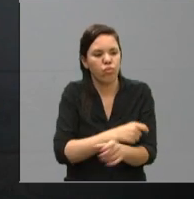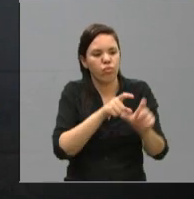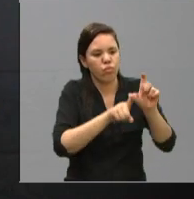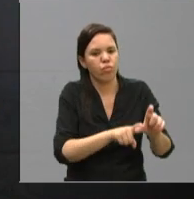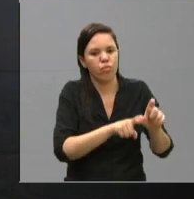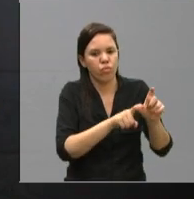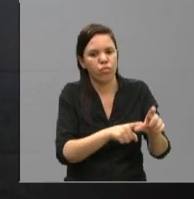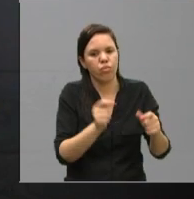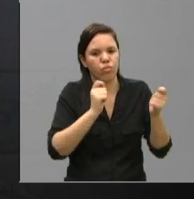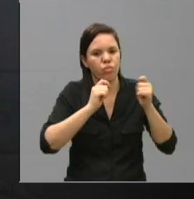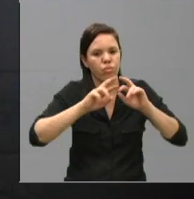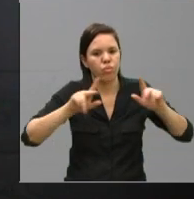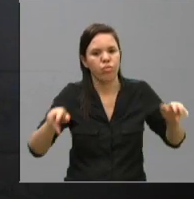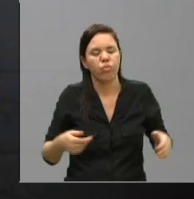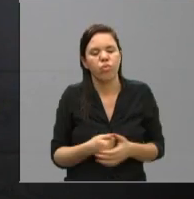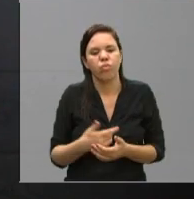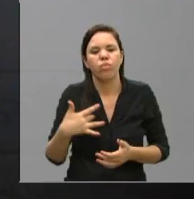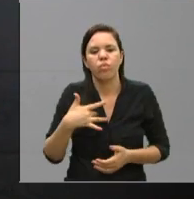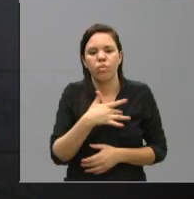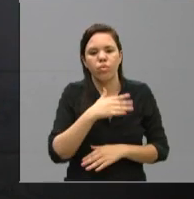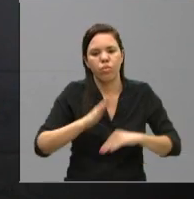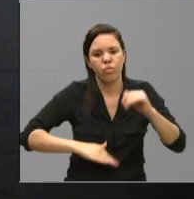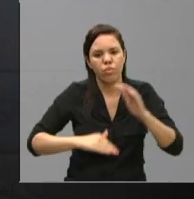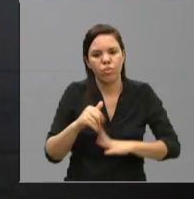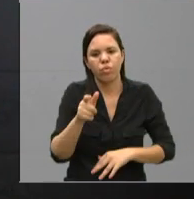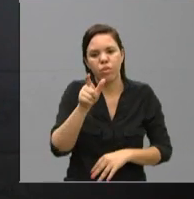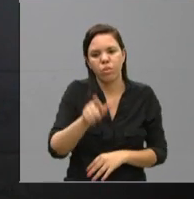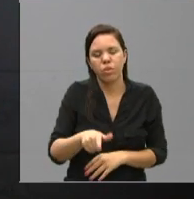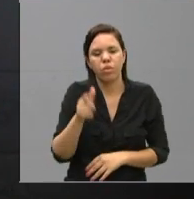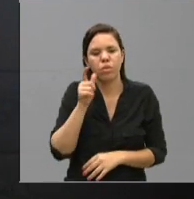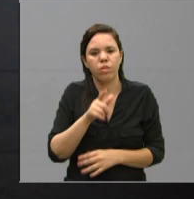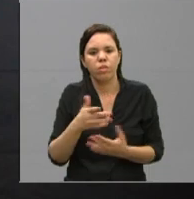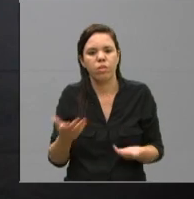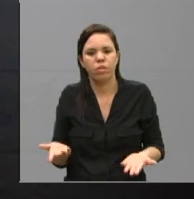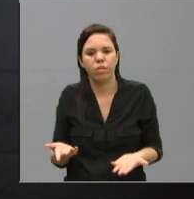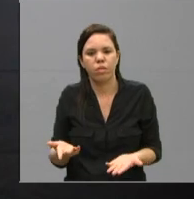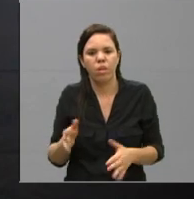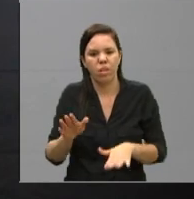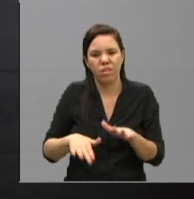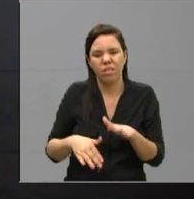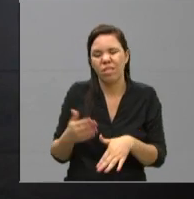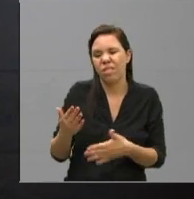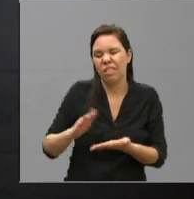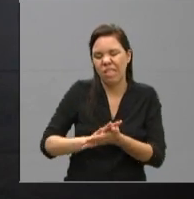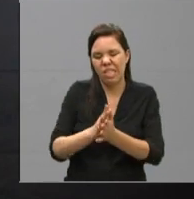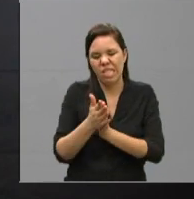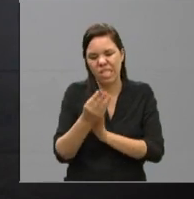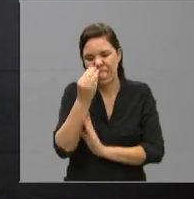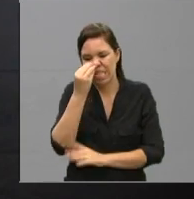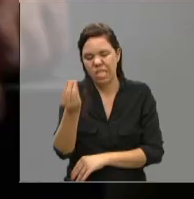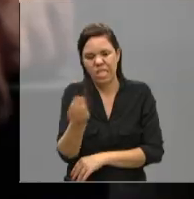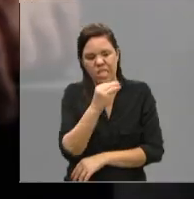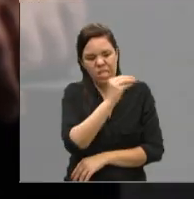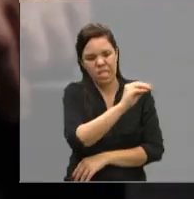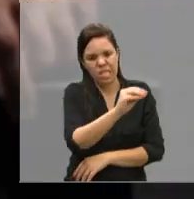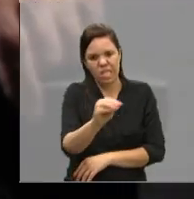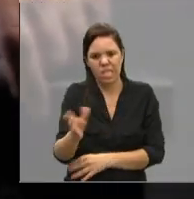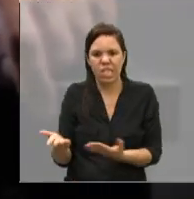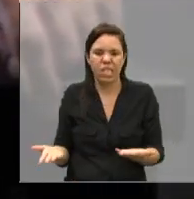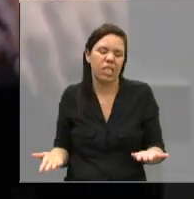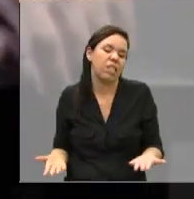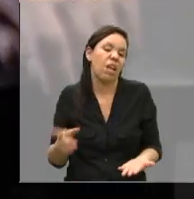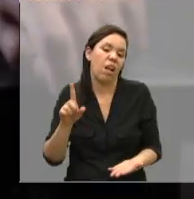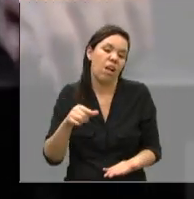da área da saúde, a ganhar confiança para que aquela pessoa, porque a pessoa é muito criminalizada, marginalizada, enfim,